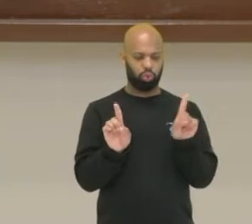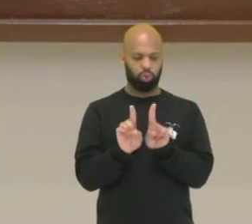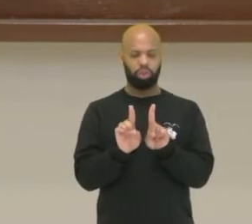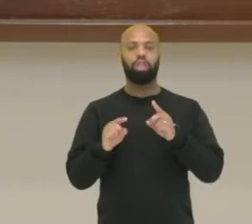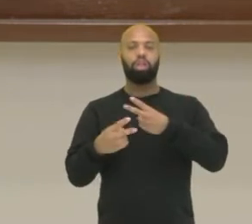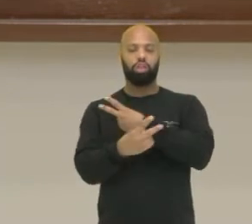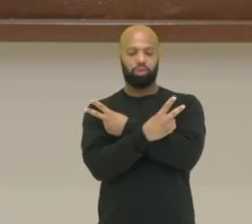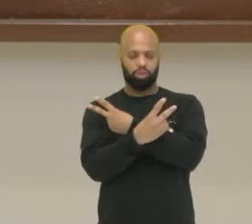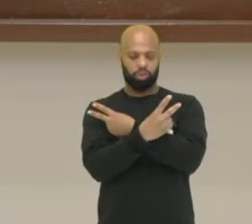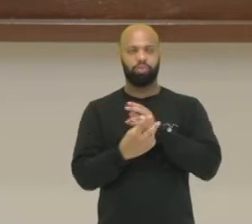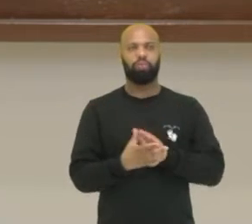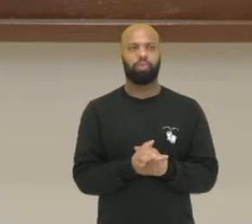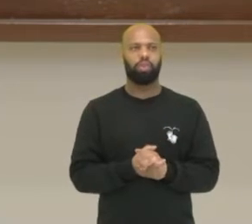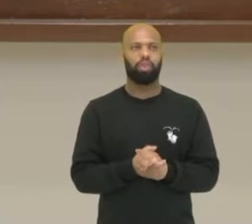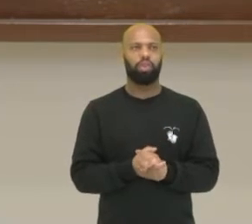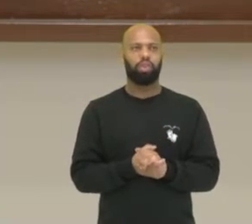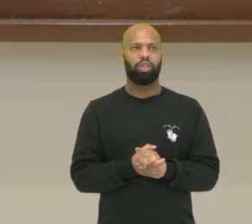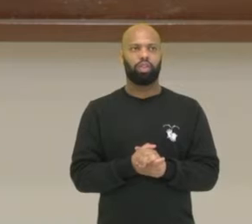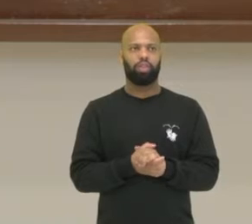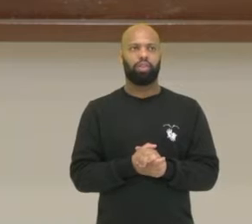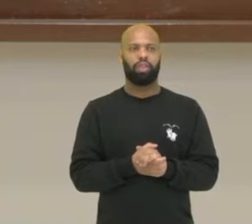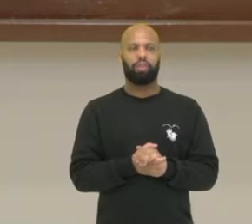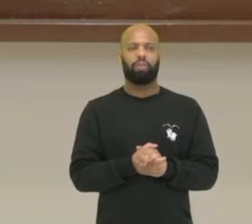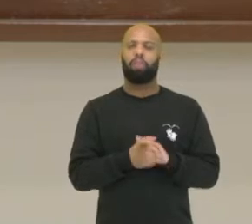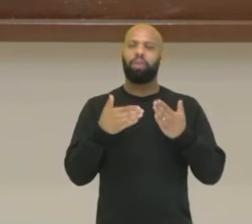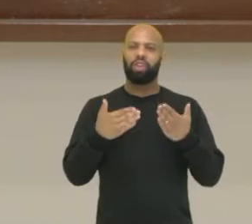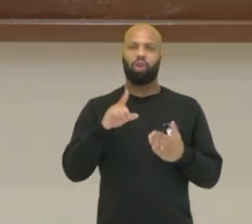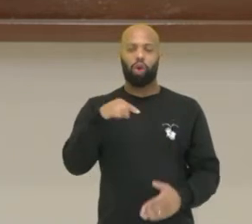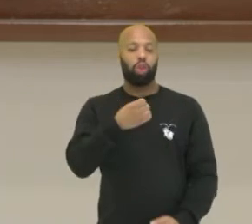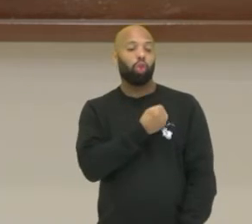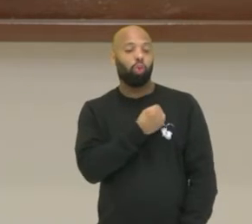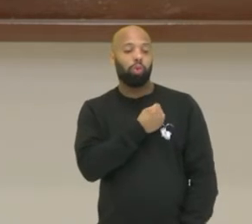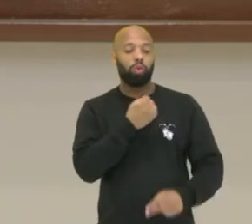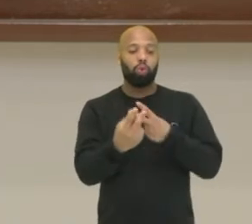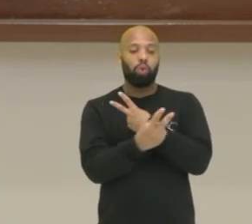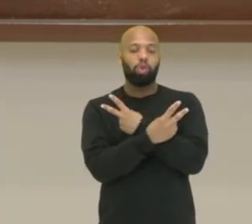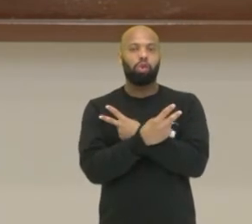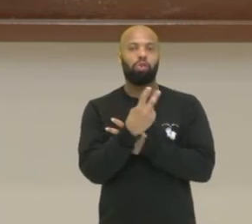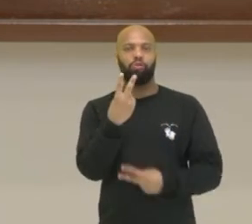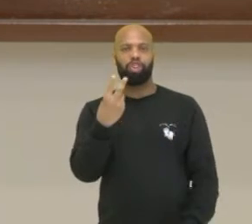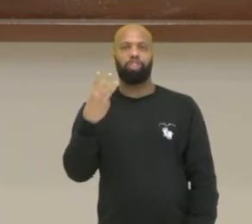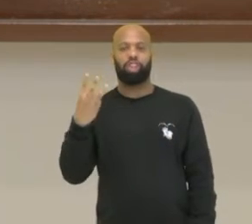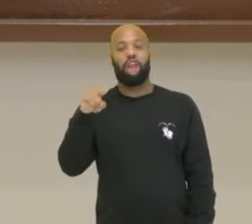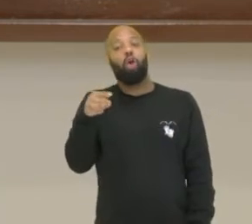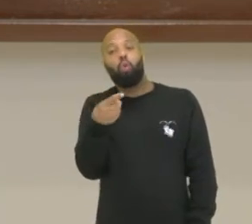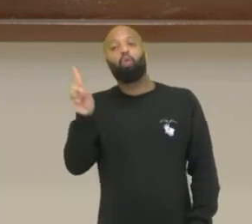seja, lá no joguinho 23, que é o último par, ok?